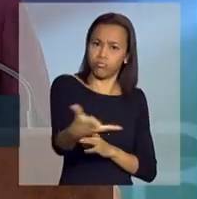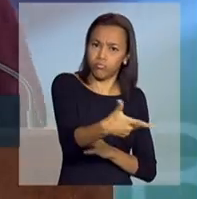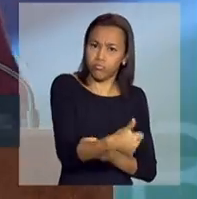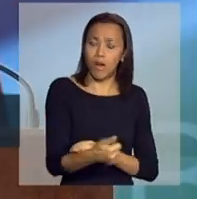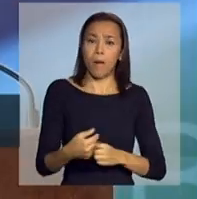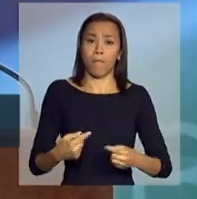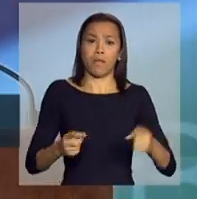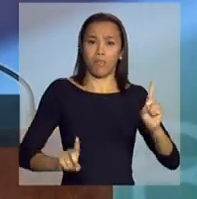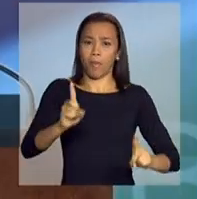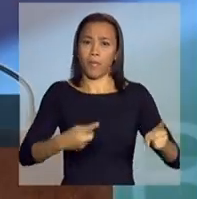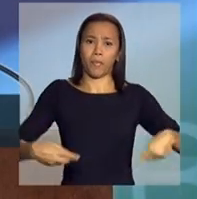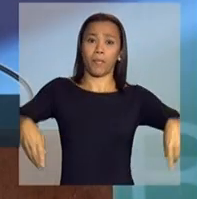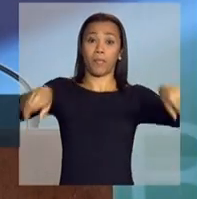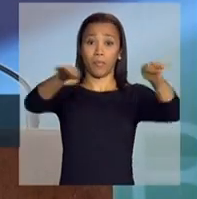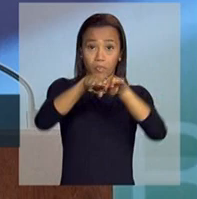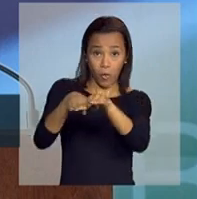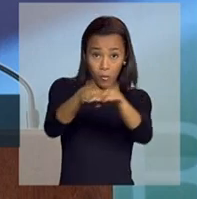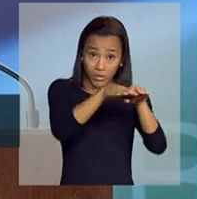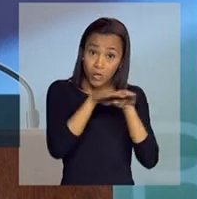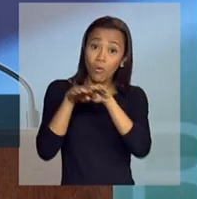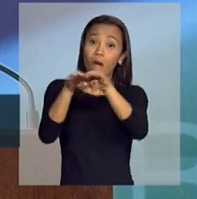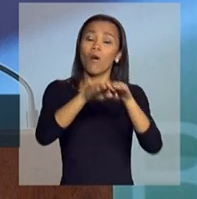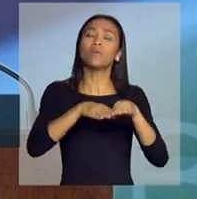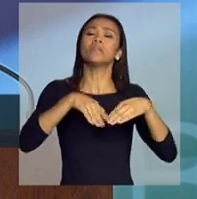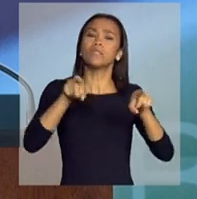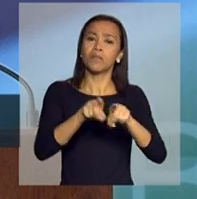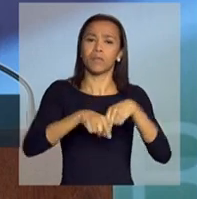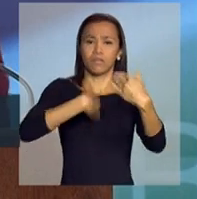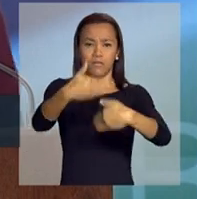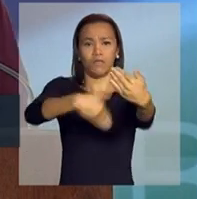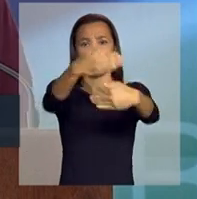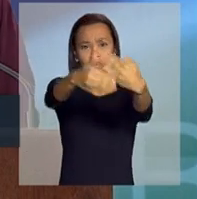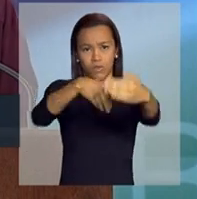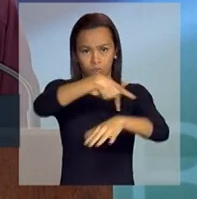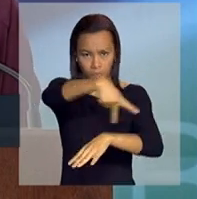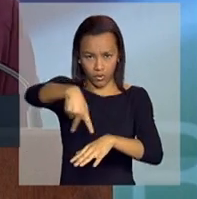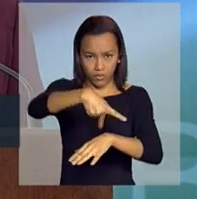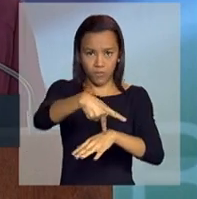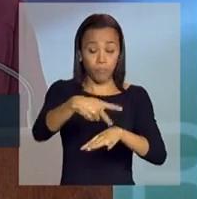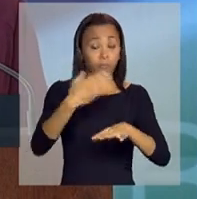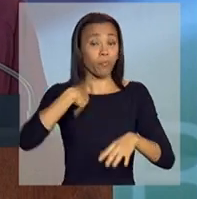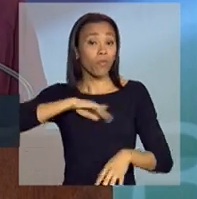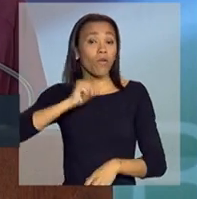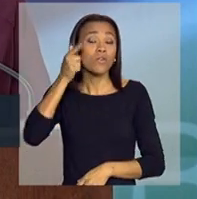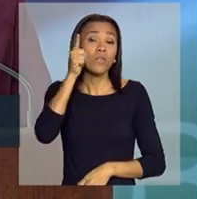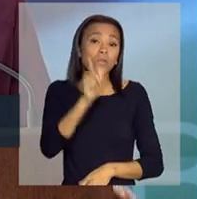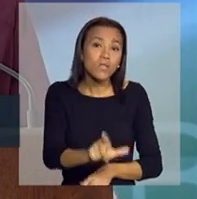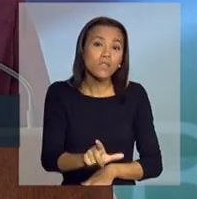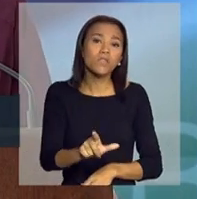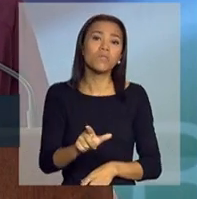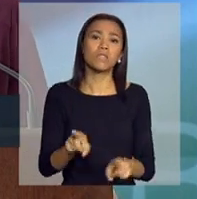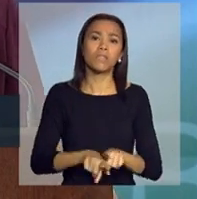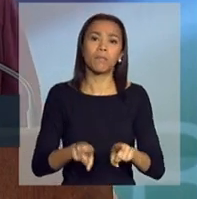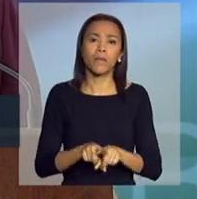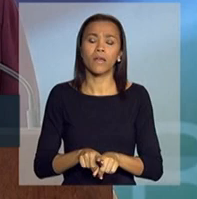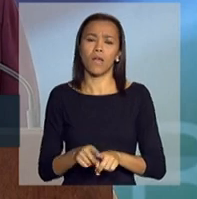competitivo, cada vez mais justo e desenvolvido. Nós conseguimos